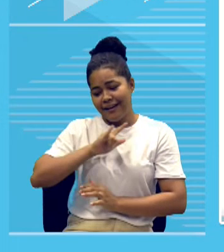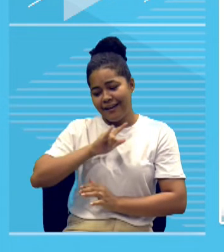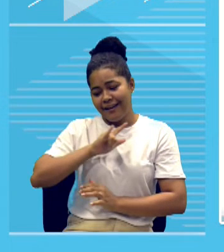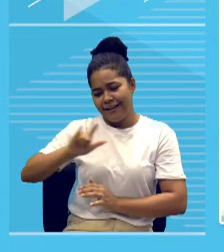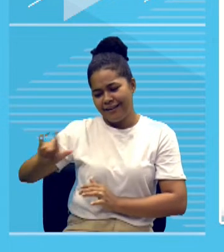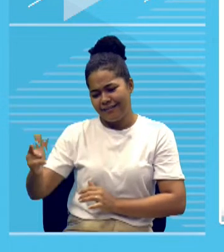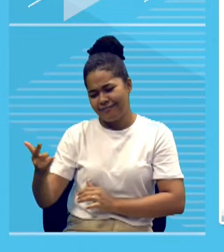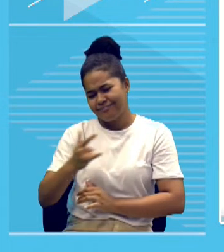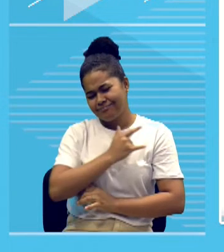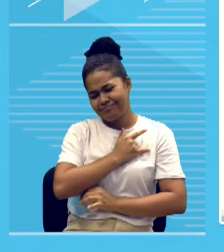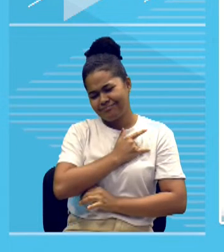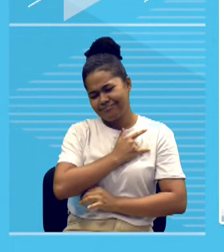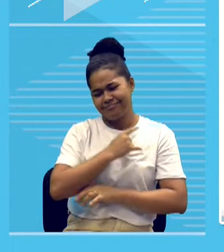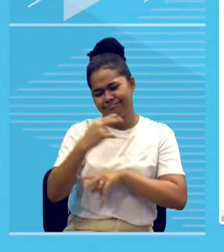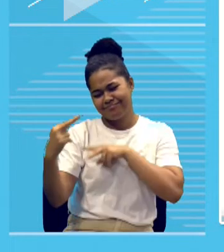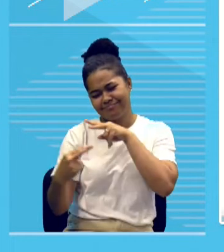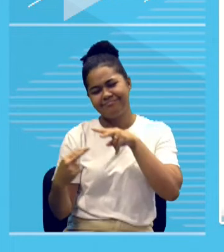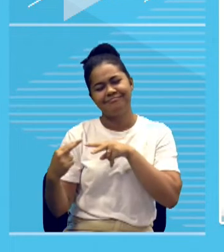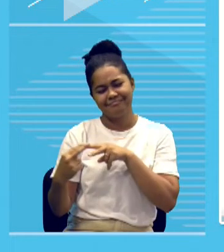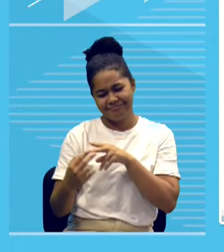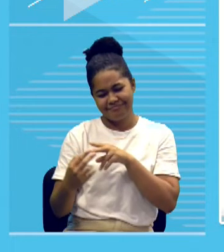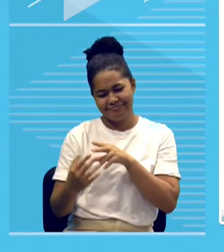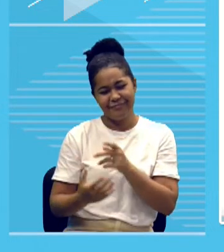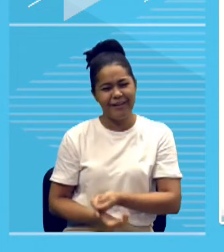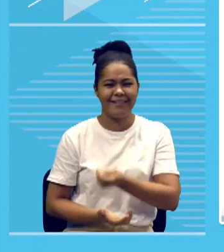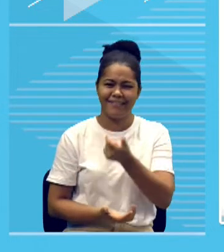vez E aí